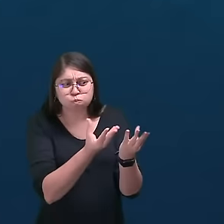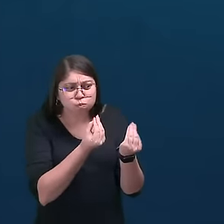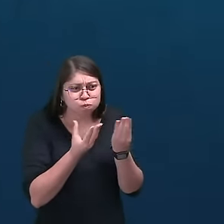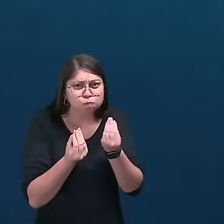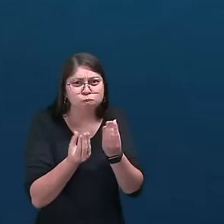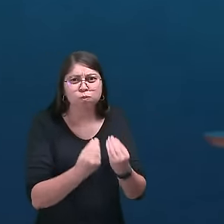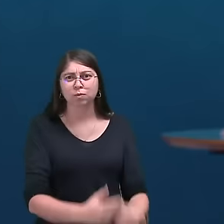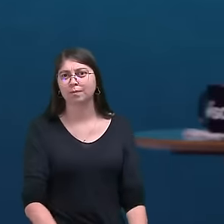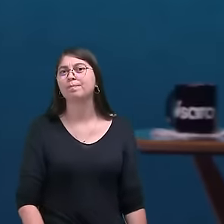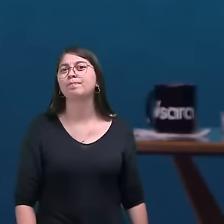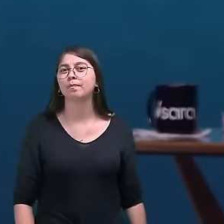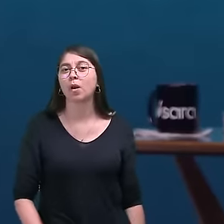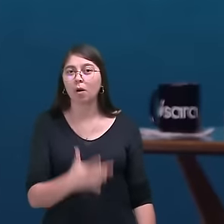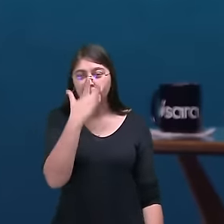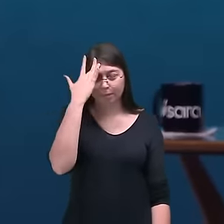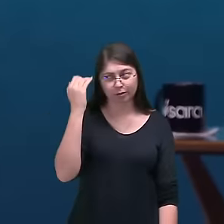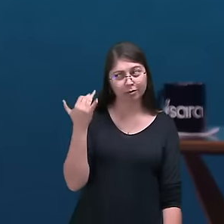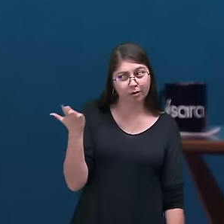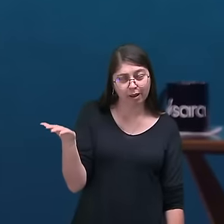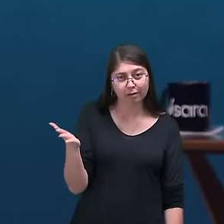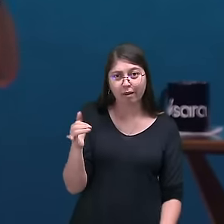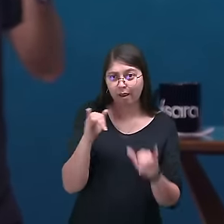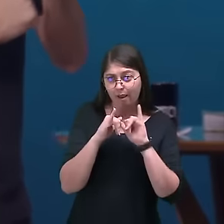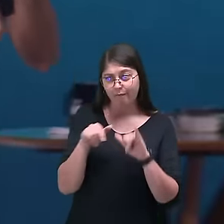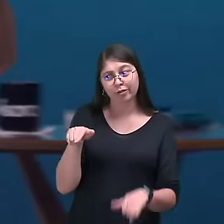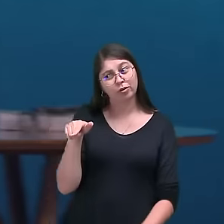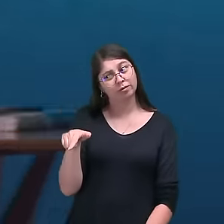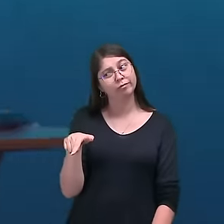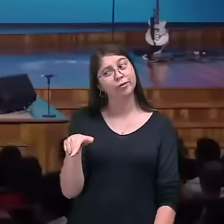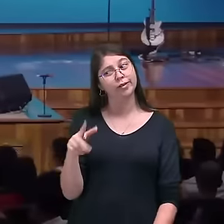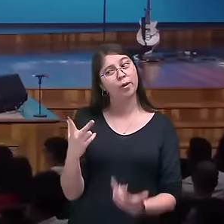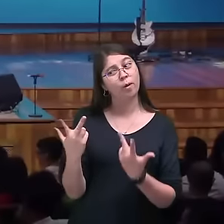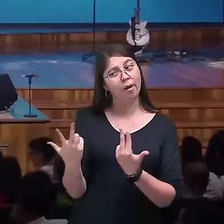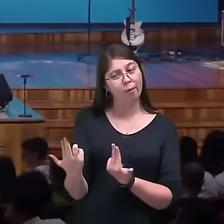Cutuca alguém e fala: essa profecia é para você.